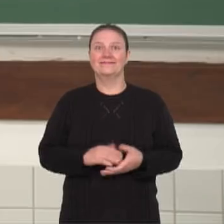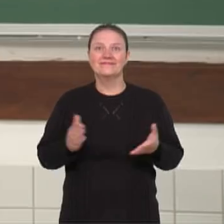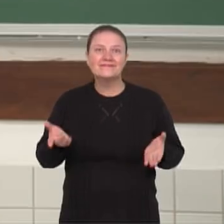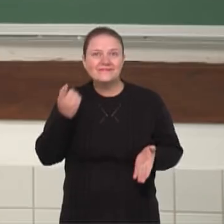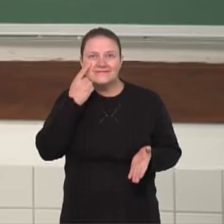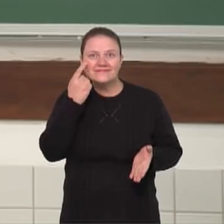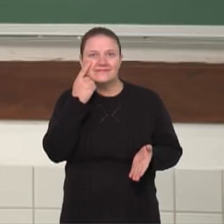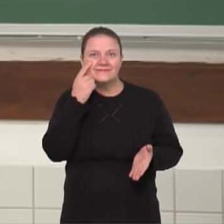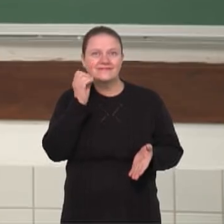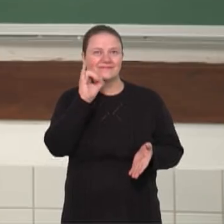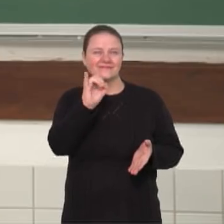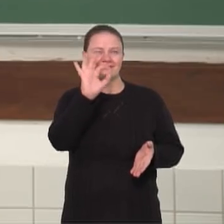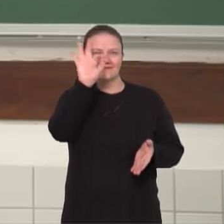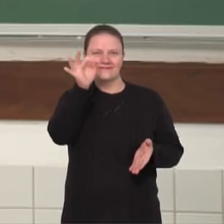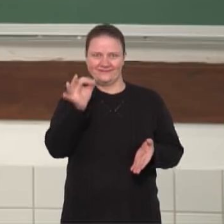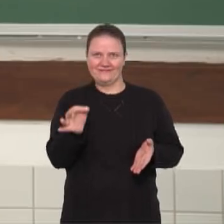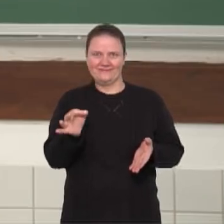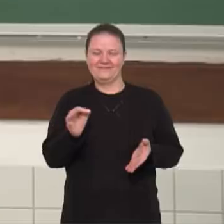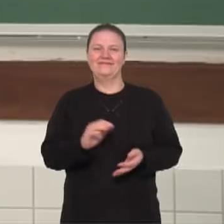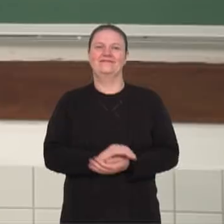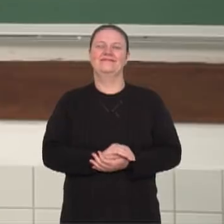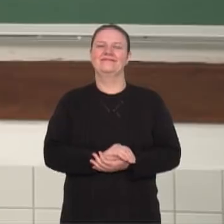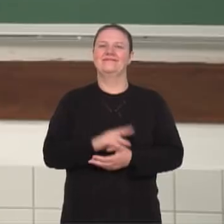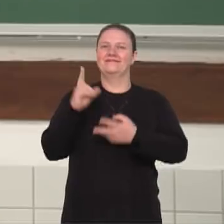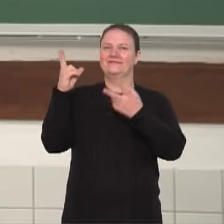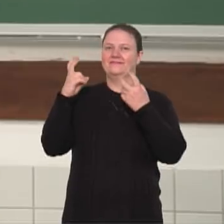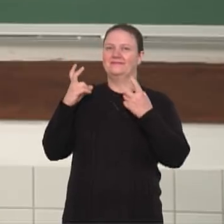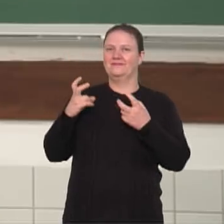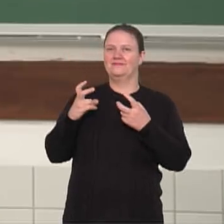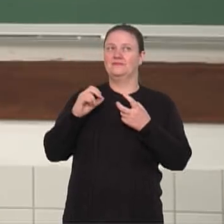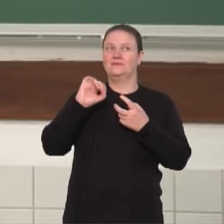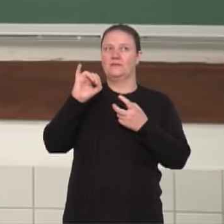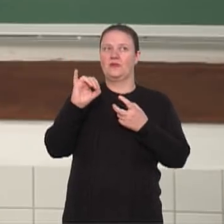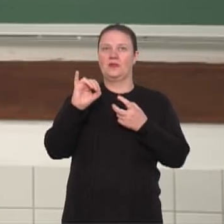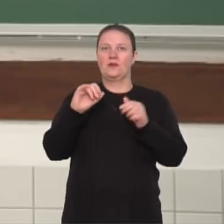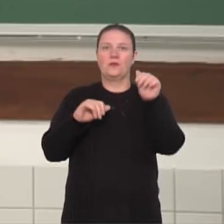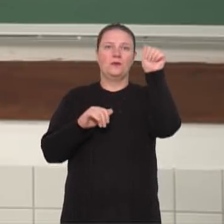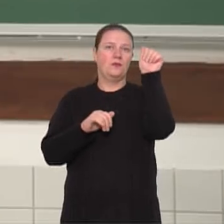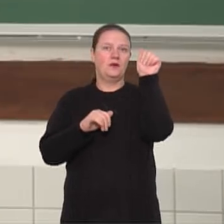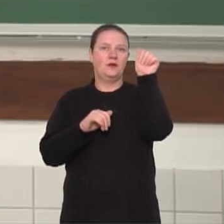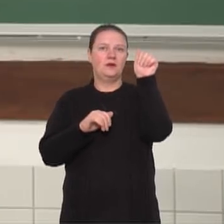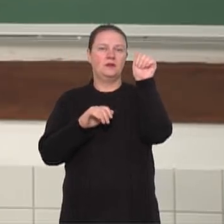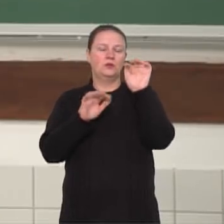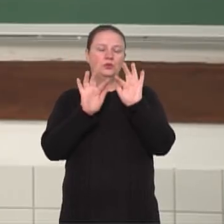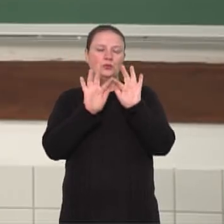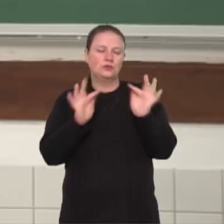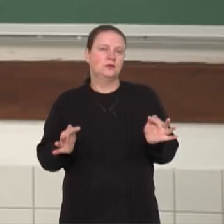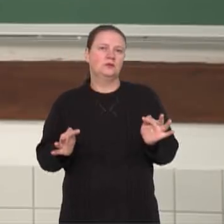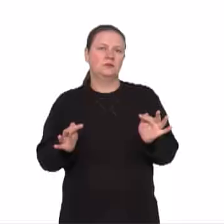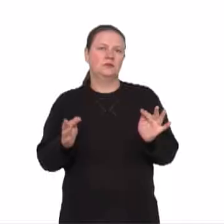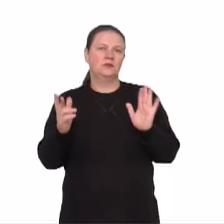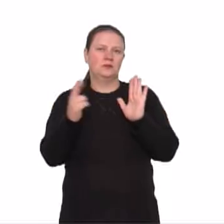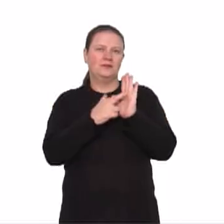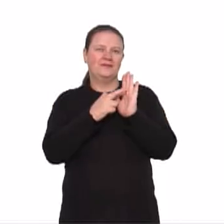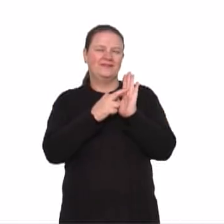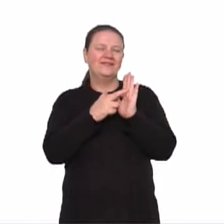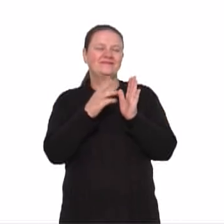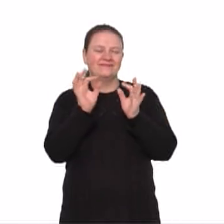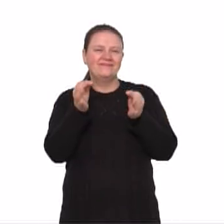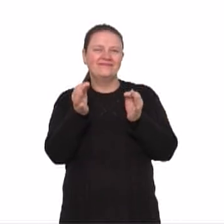Vamos ver então se você acertou a mais essa questão, olha lá. Então quem marcou o sujeito simples, letra A como alternativa correta,